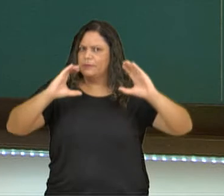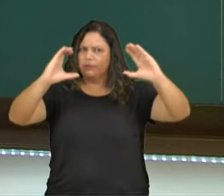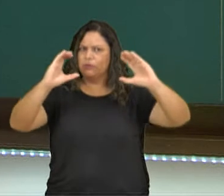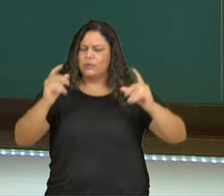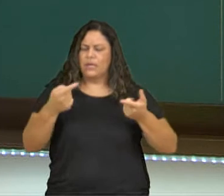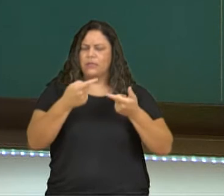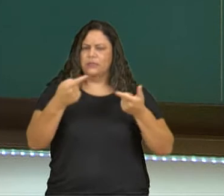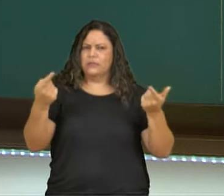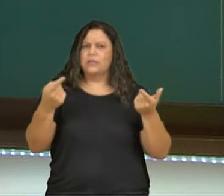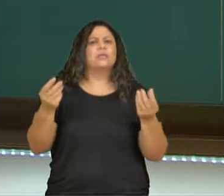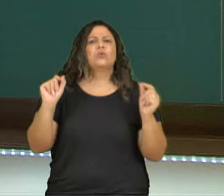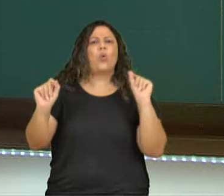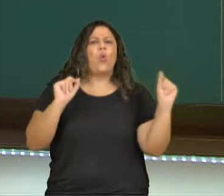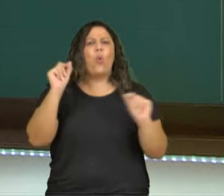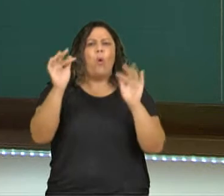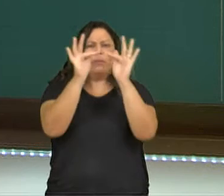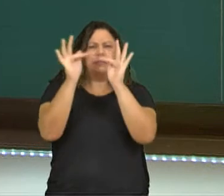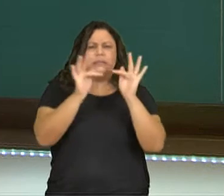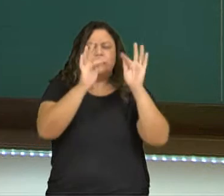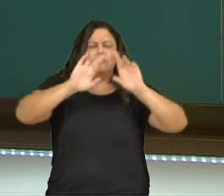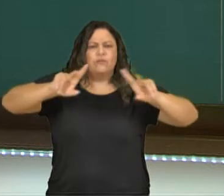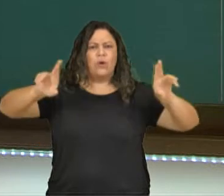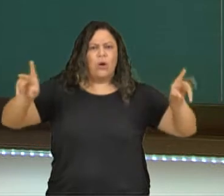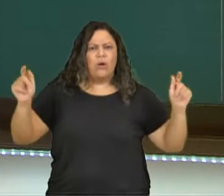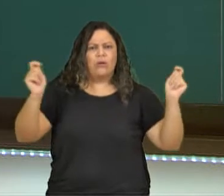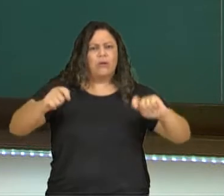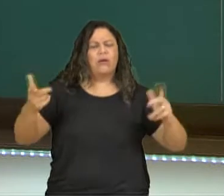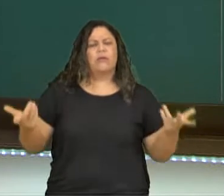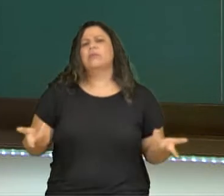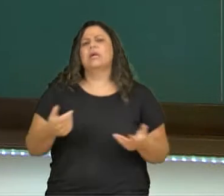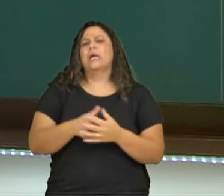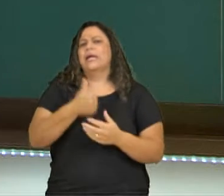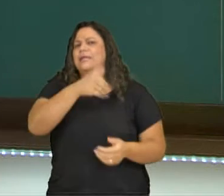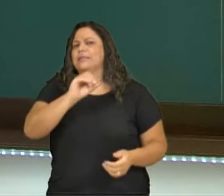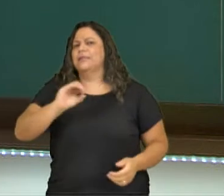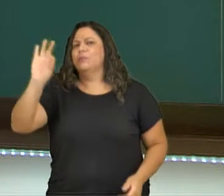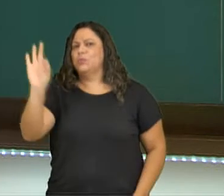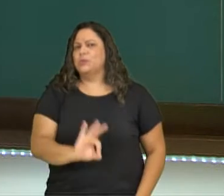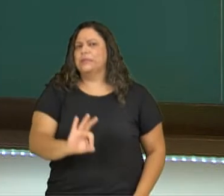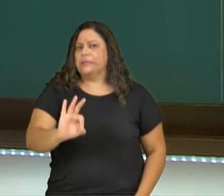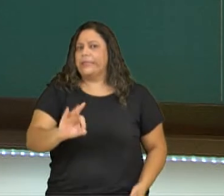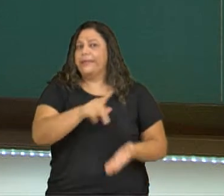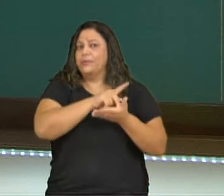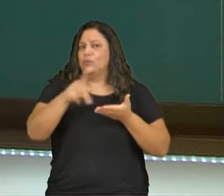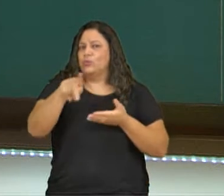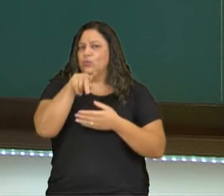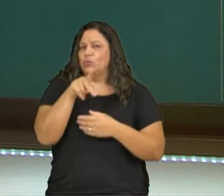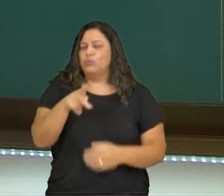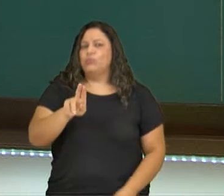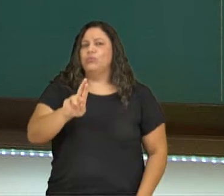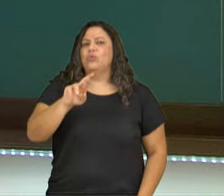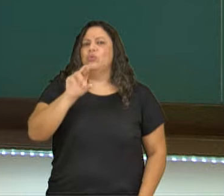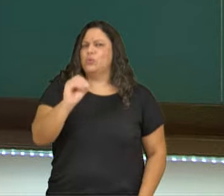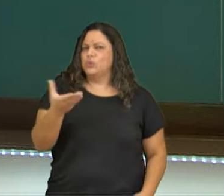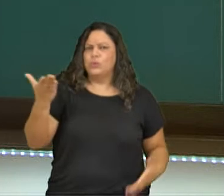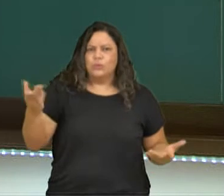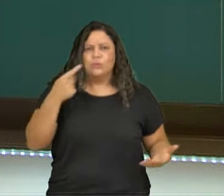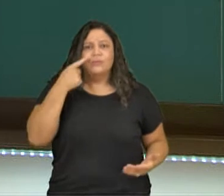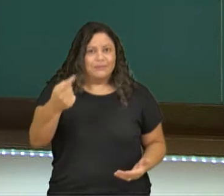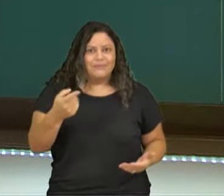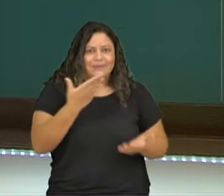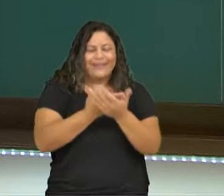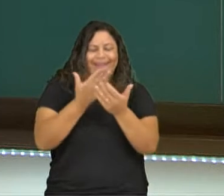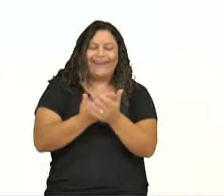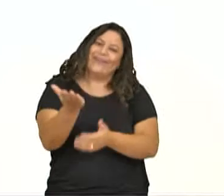funciona isso, né? Será que algum reagente é 100% puro? Vamos dar uma olhadinha na aula? Vamos lá.